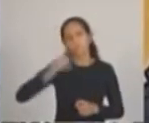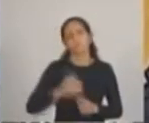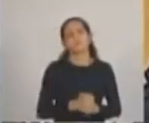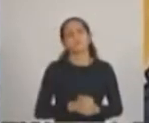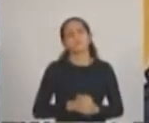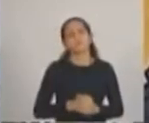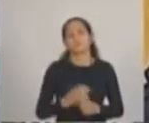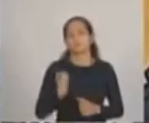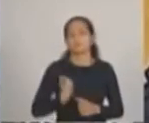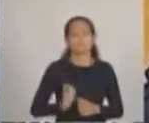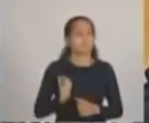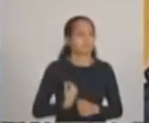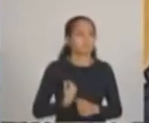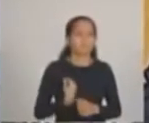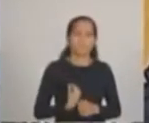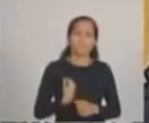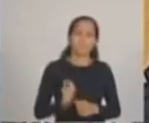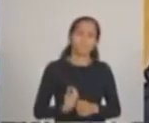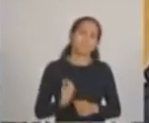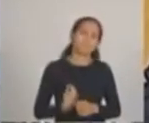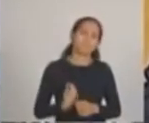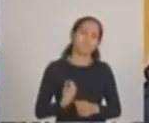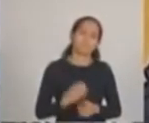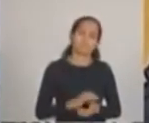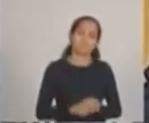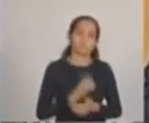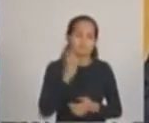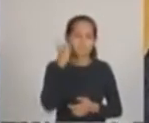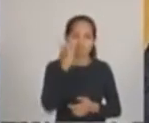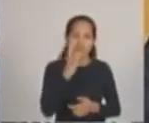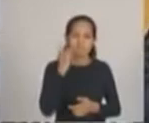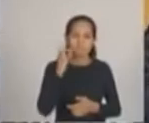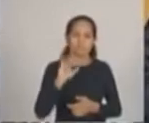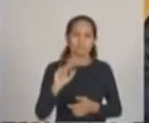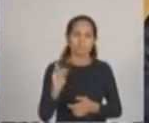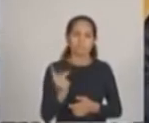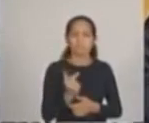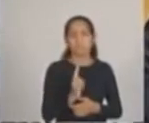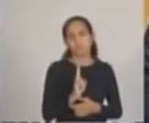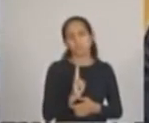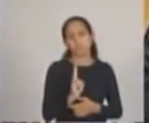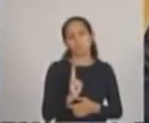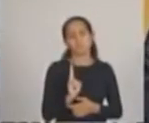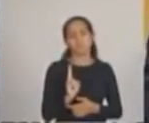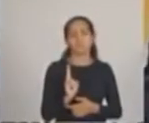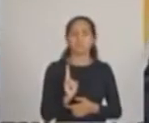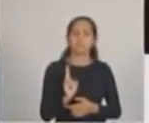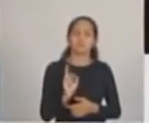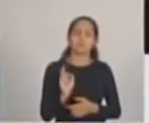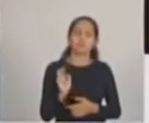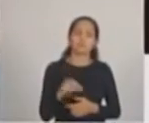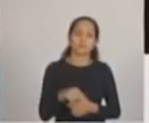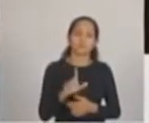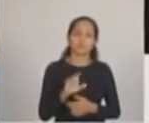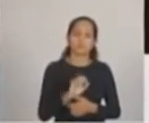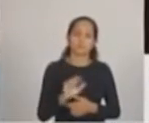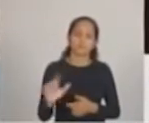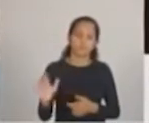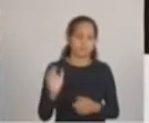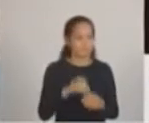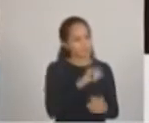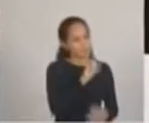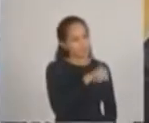Não está presente no momento. Deputado doutor Hudson Leal. Eu voto sim, senhor presidente. Vota